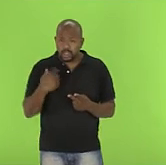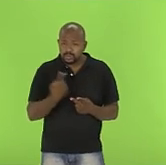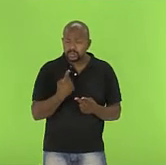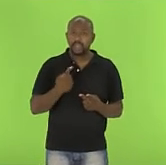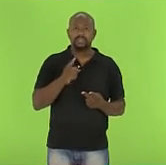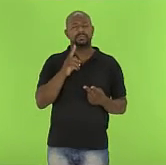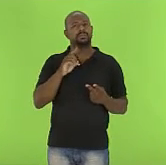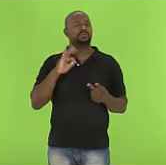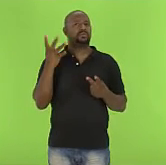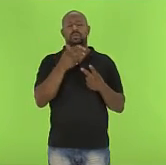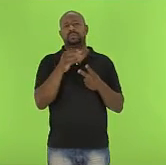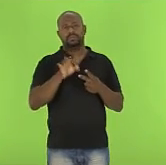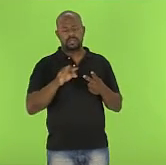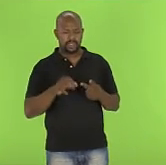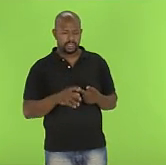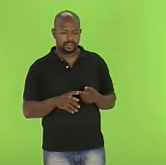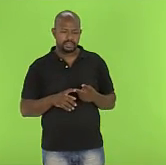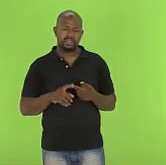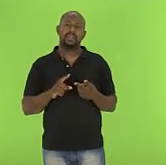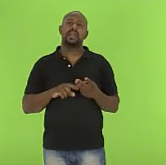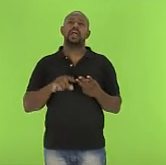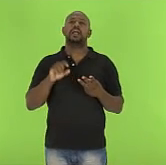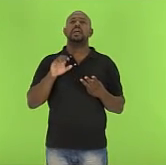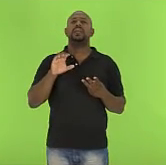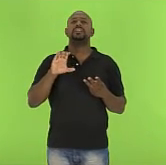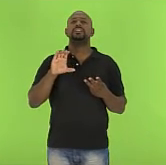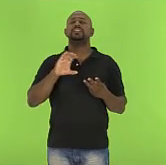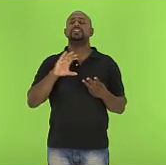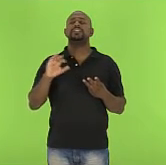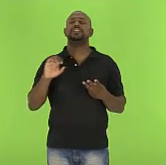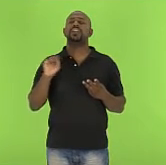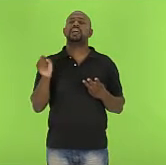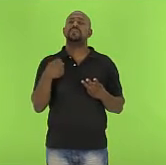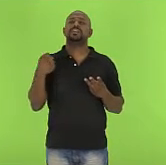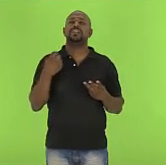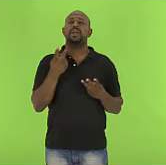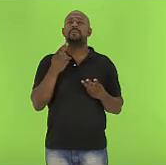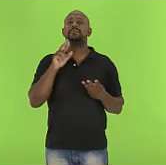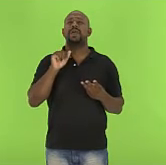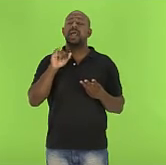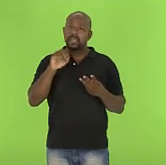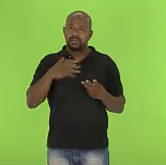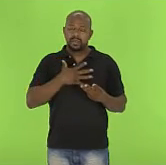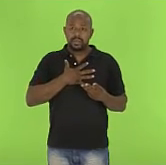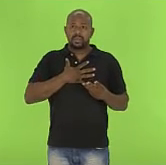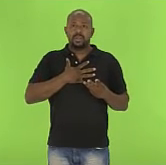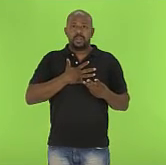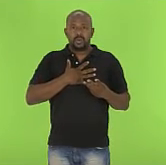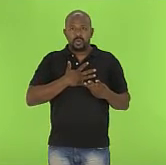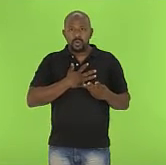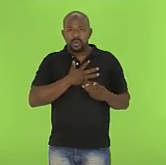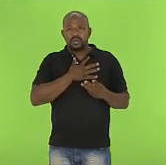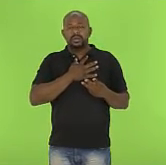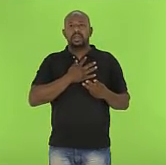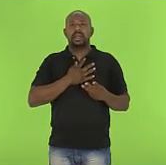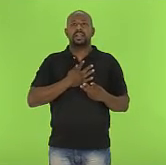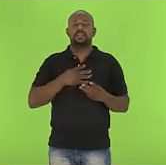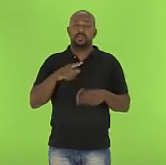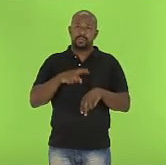Não só nos nossos, mas nos projetos. A Cerveja Praia, né, que foi um respiro para a gente,